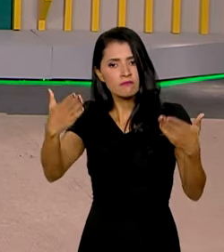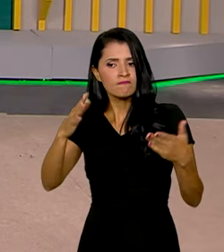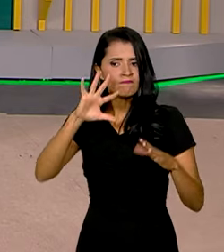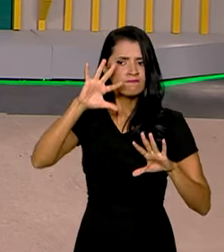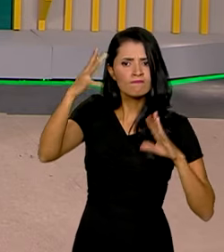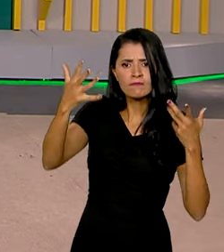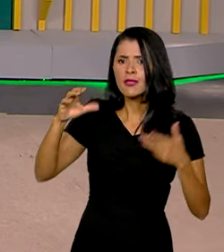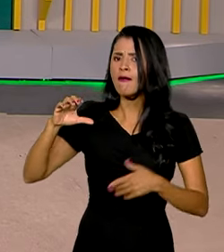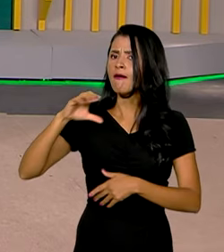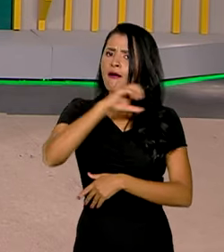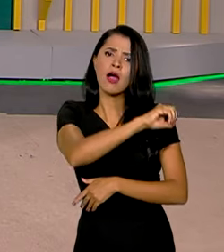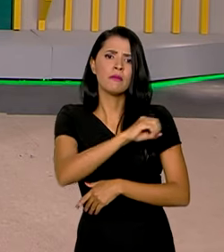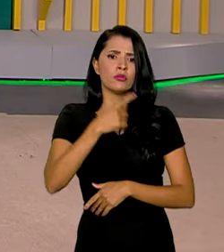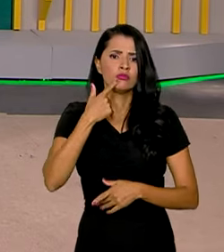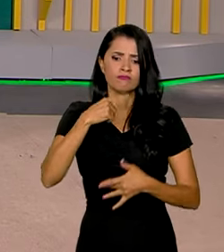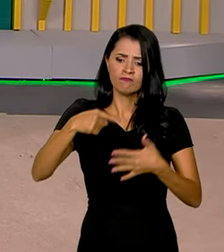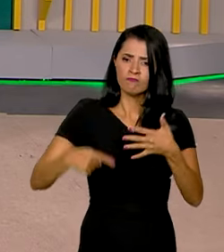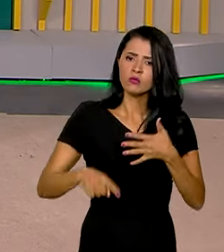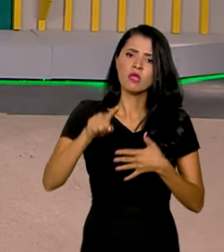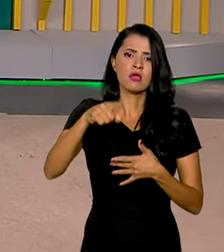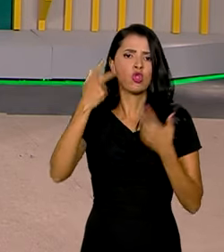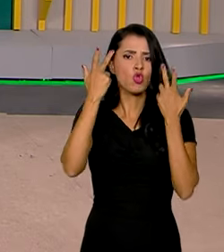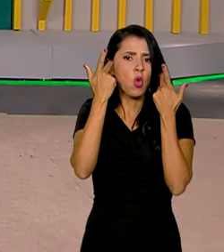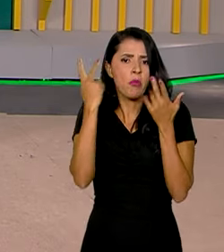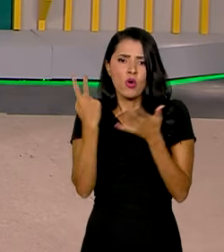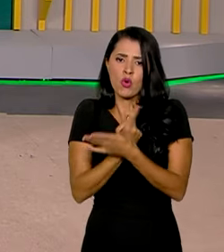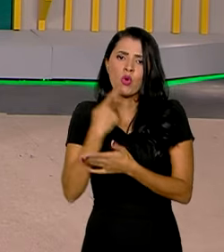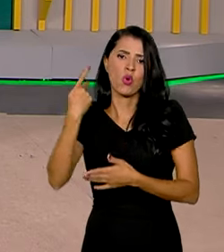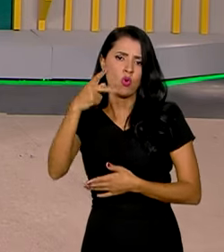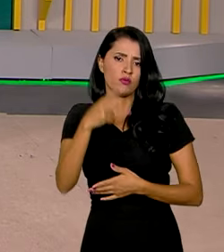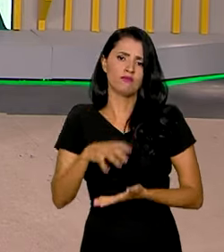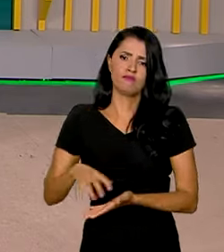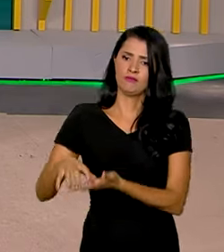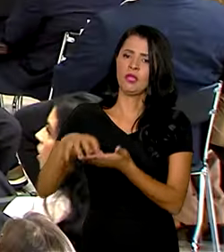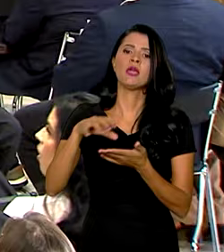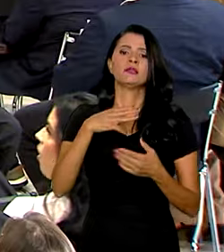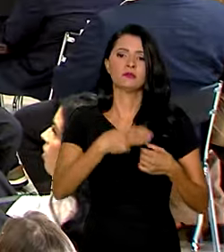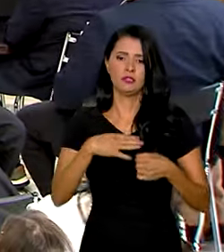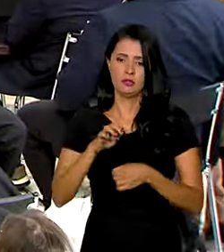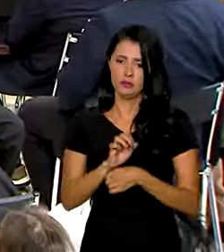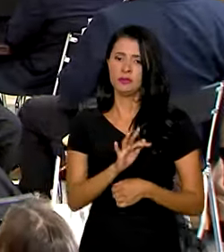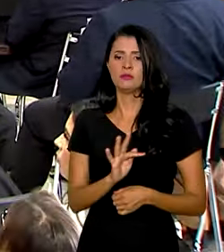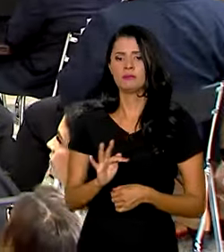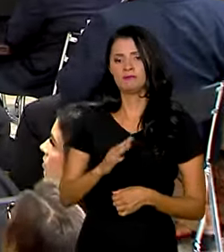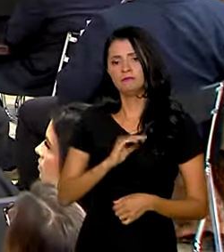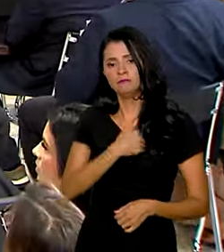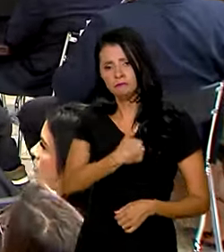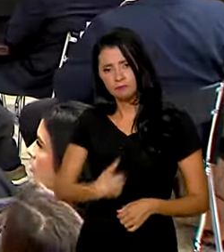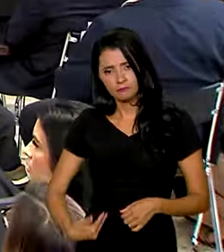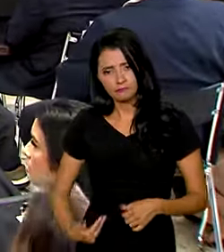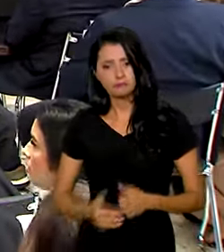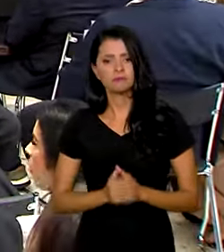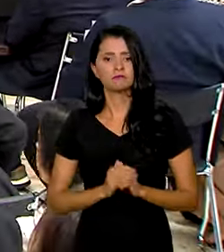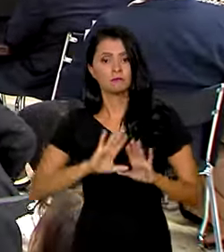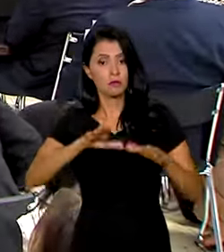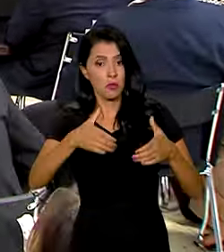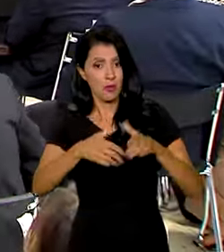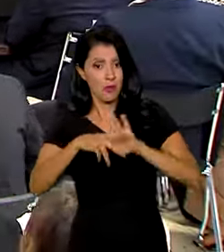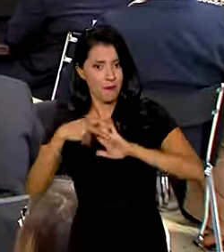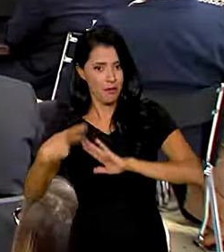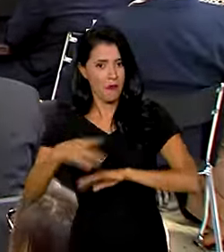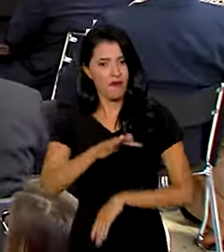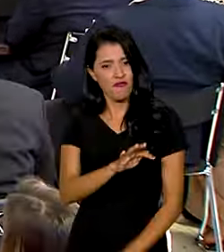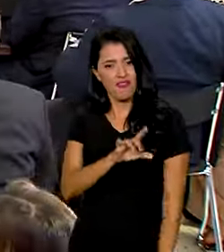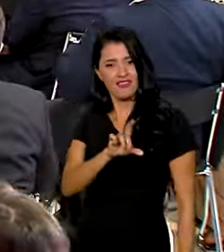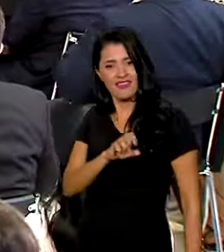soluções rápidas para questões que são comuns aos entes federativos. O Conselho da Federação